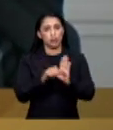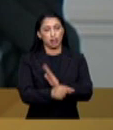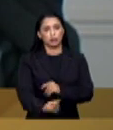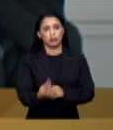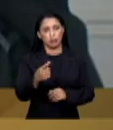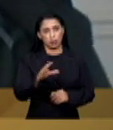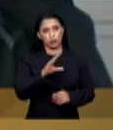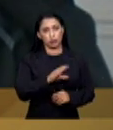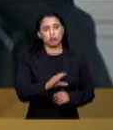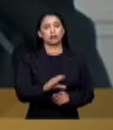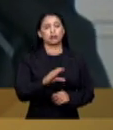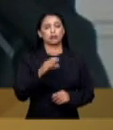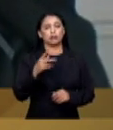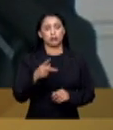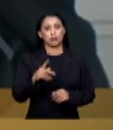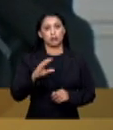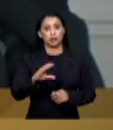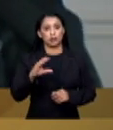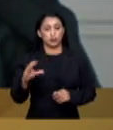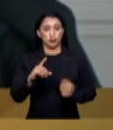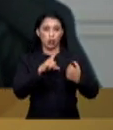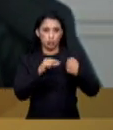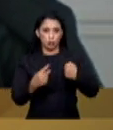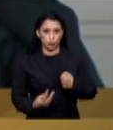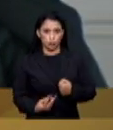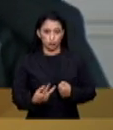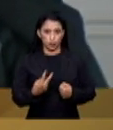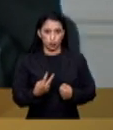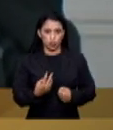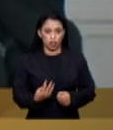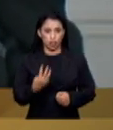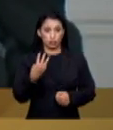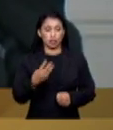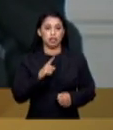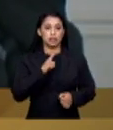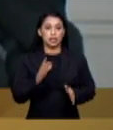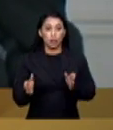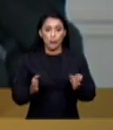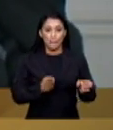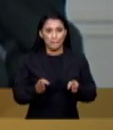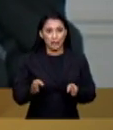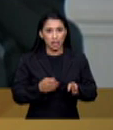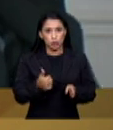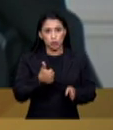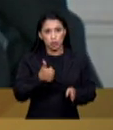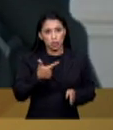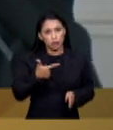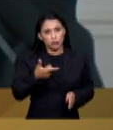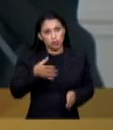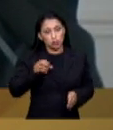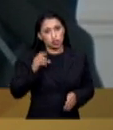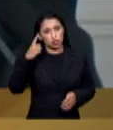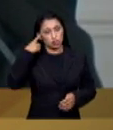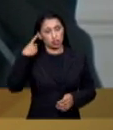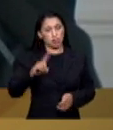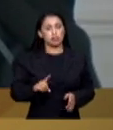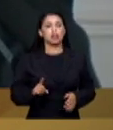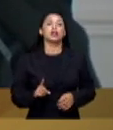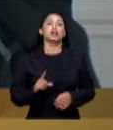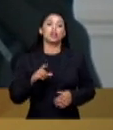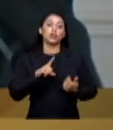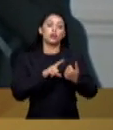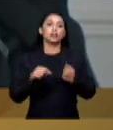Processo Civil, no artigo 23, que prevê o prazo decadencial de 120 dias, e no artigo